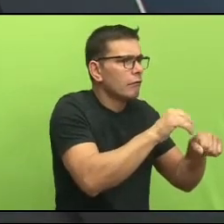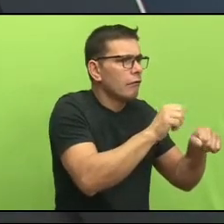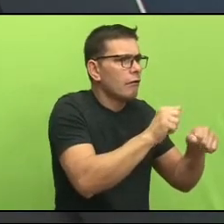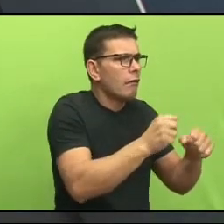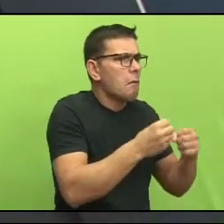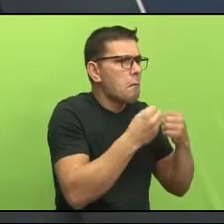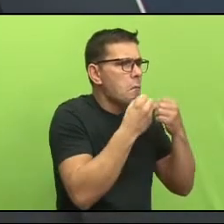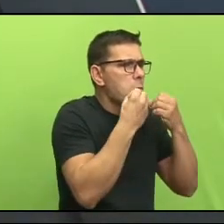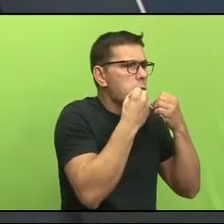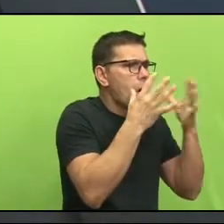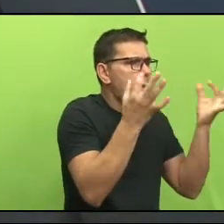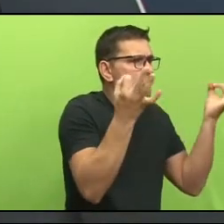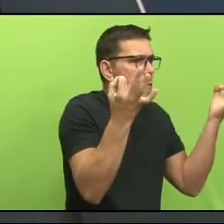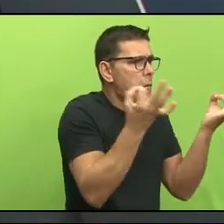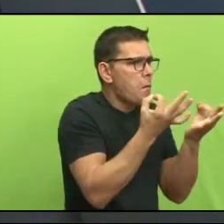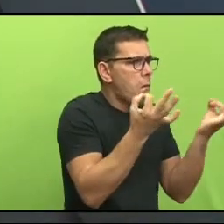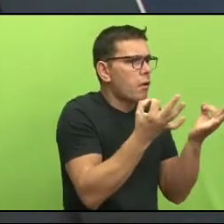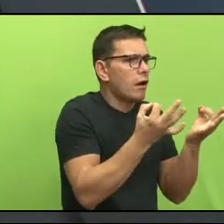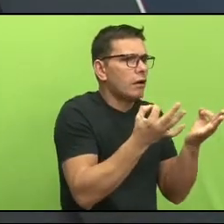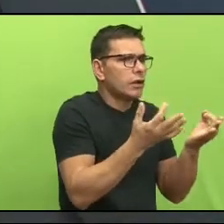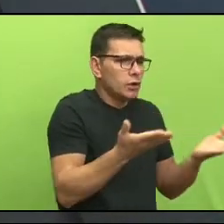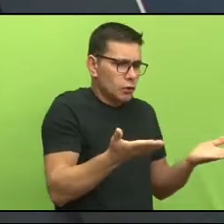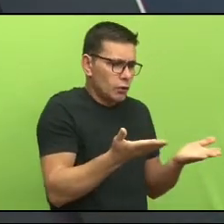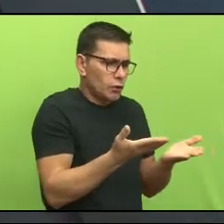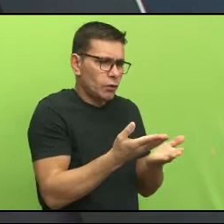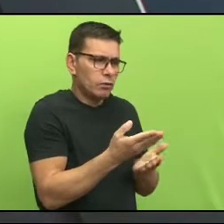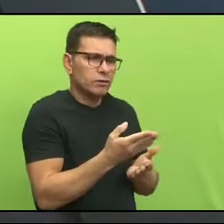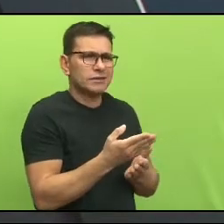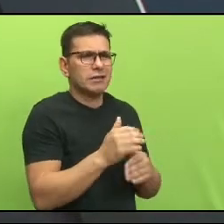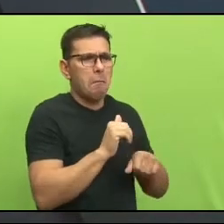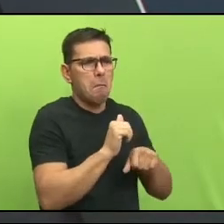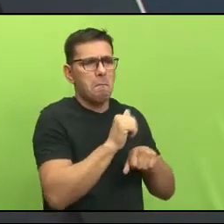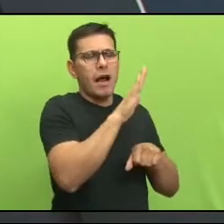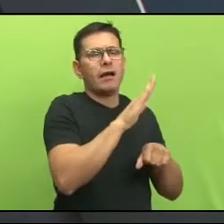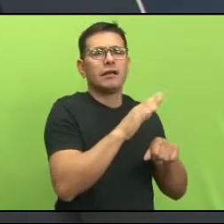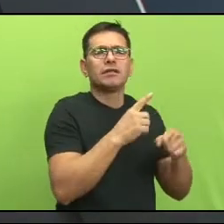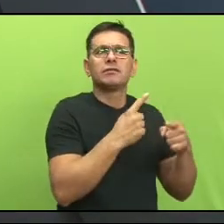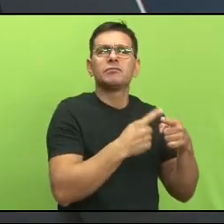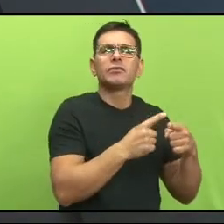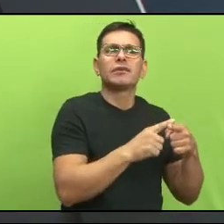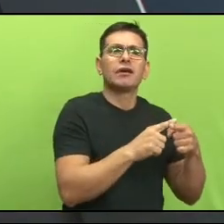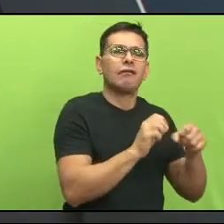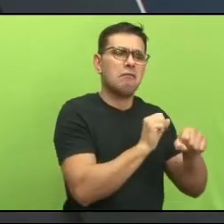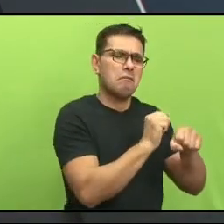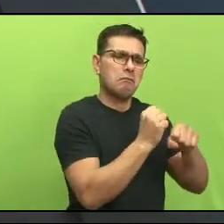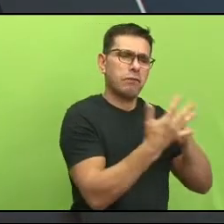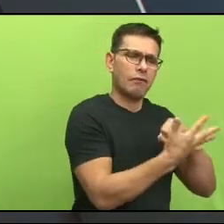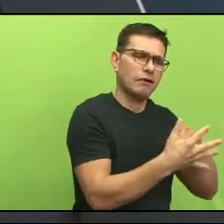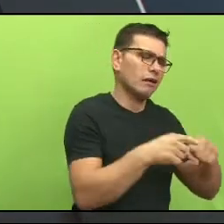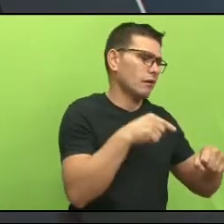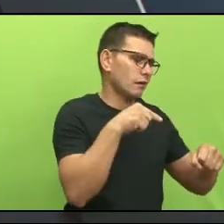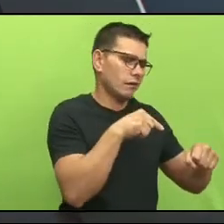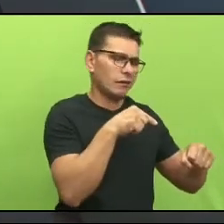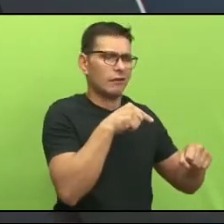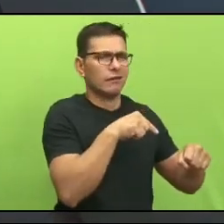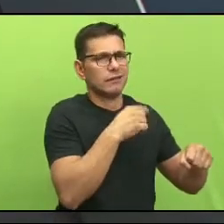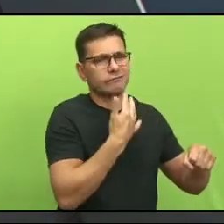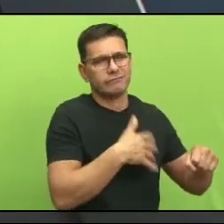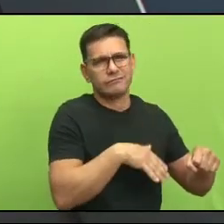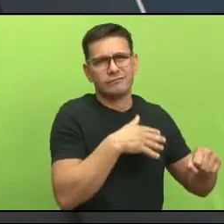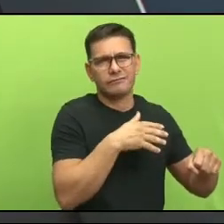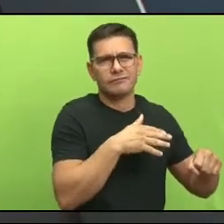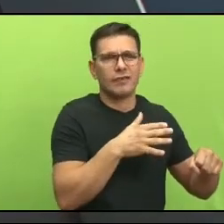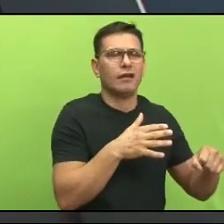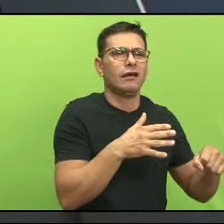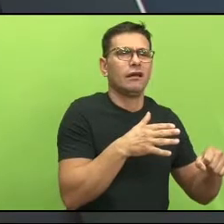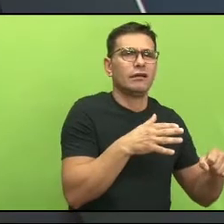E hoje nós temos, com a pandemia, nós tivemos que nos adaptar Verdade. com terapias com